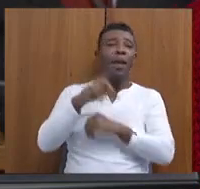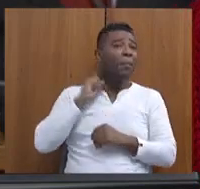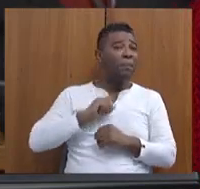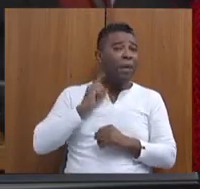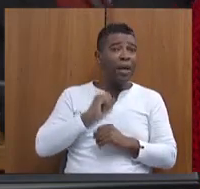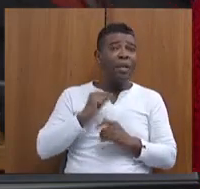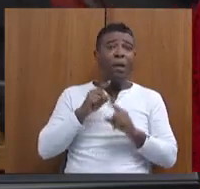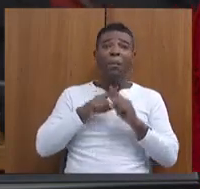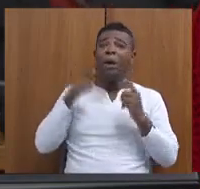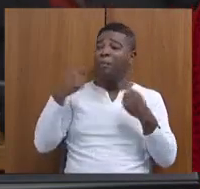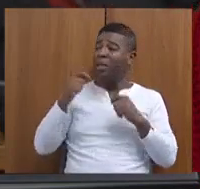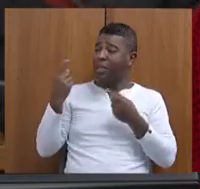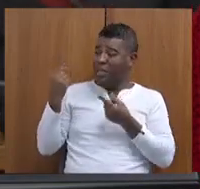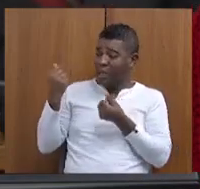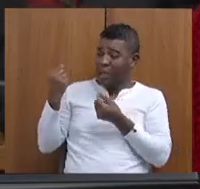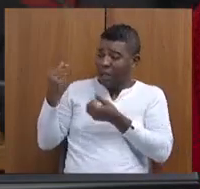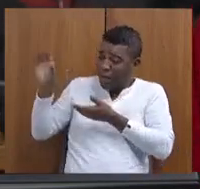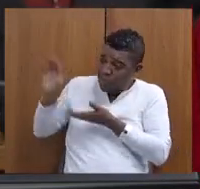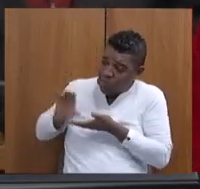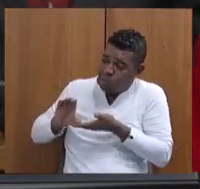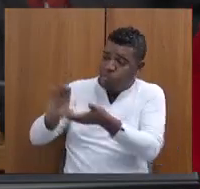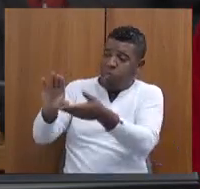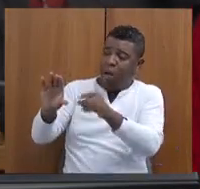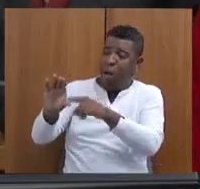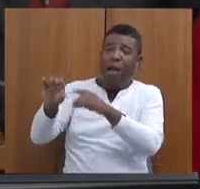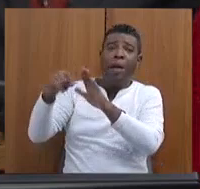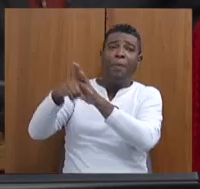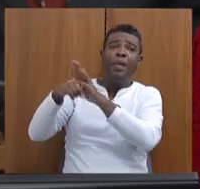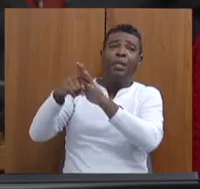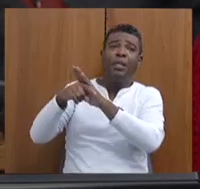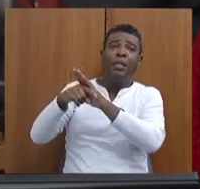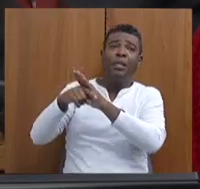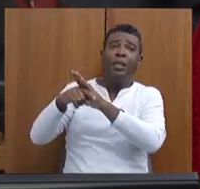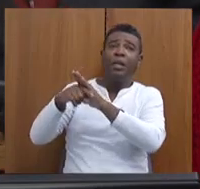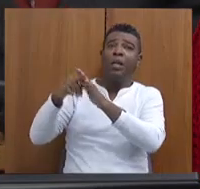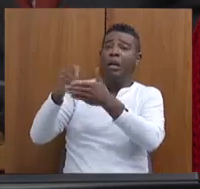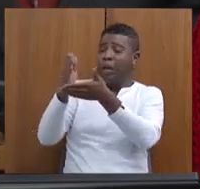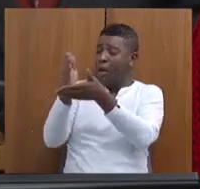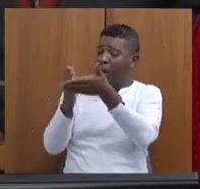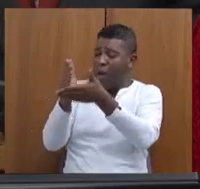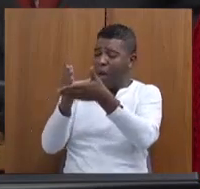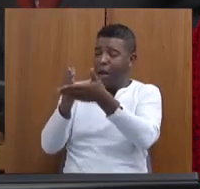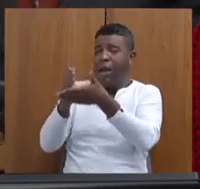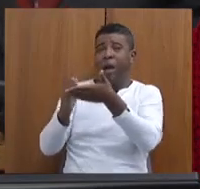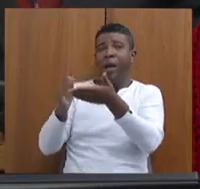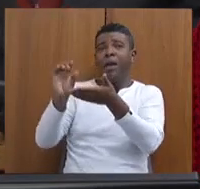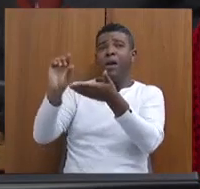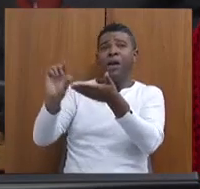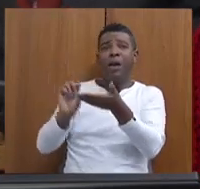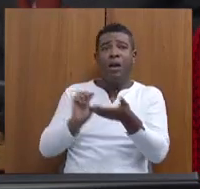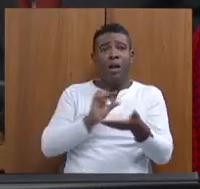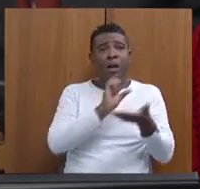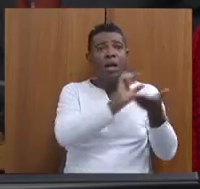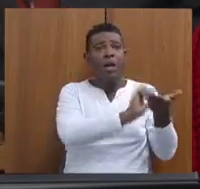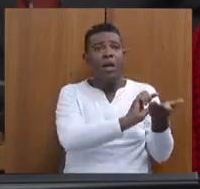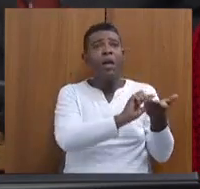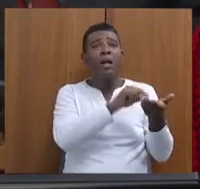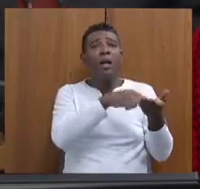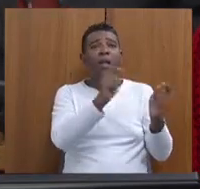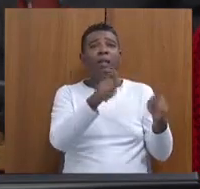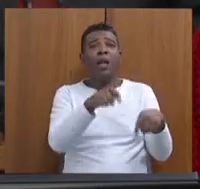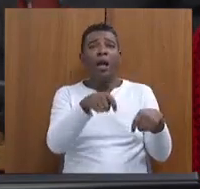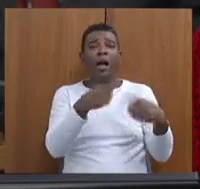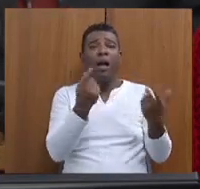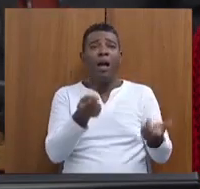de recurso para pesquisa e tirar ali um pedacinho do recurso da família eu acho que Antônio